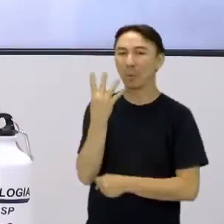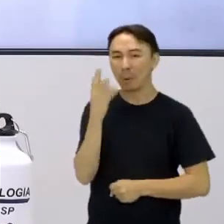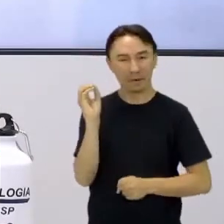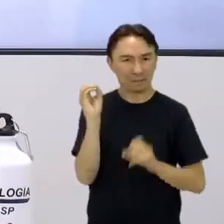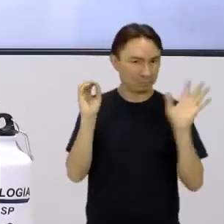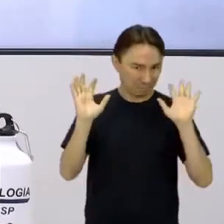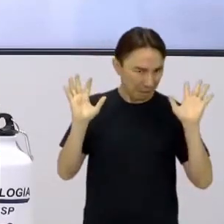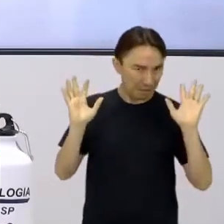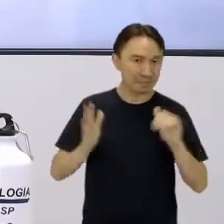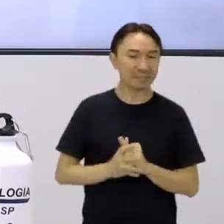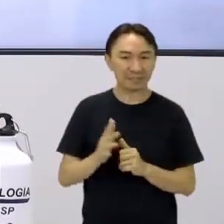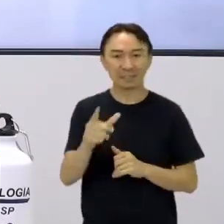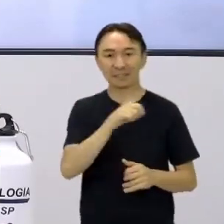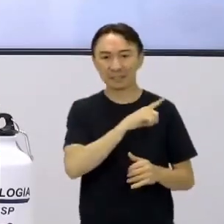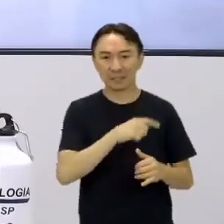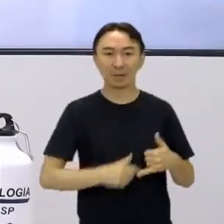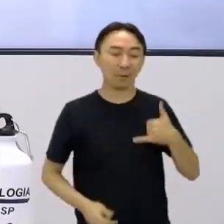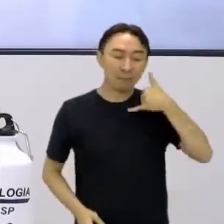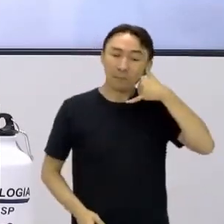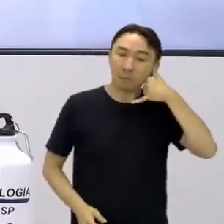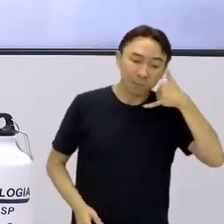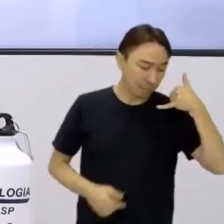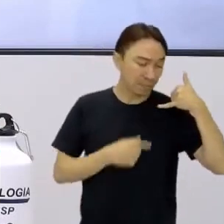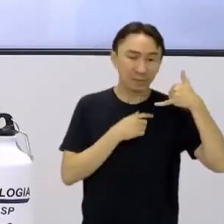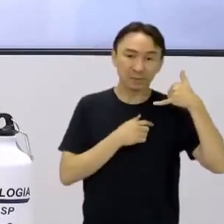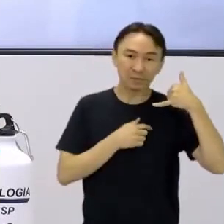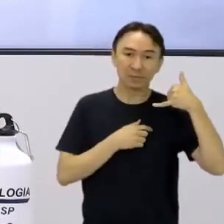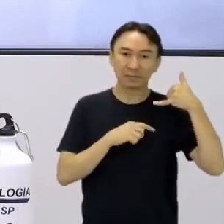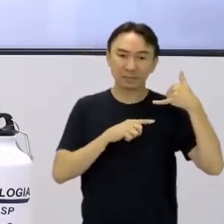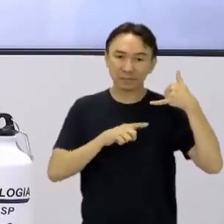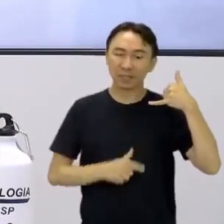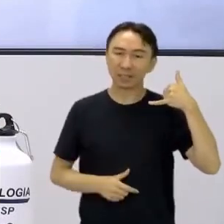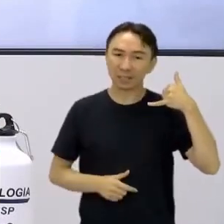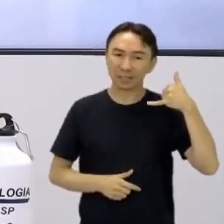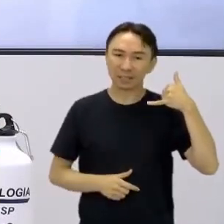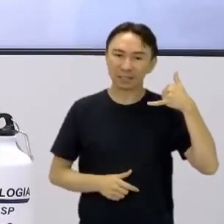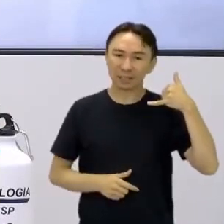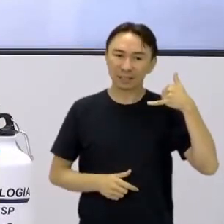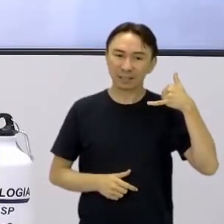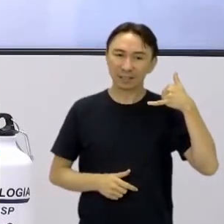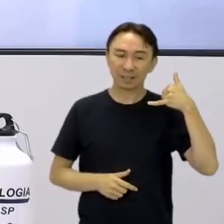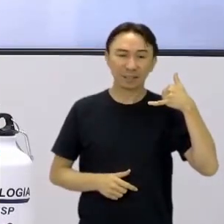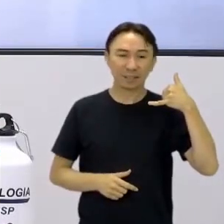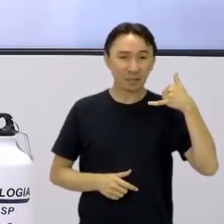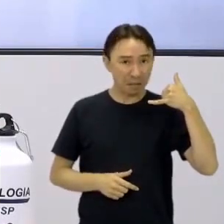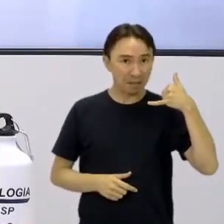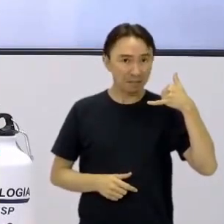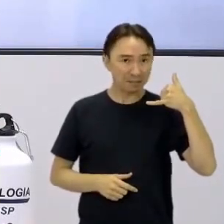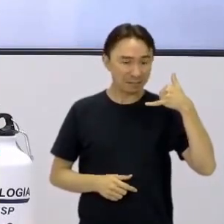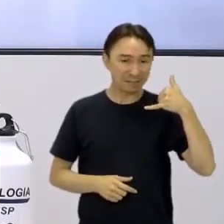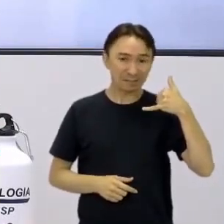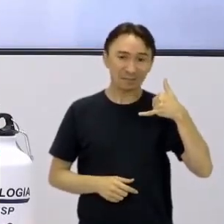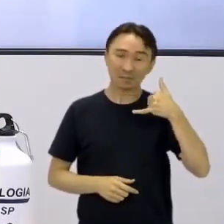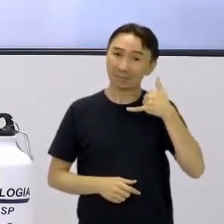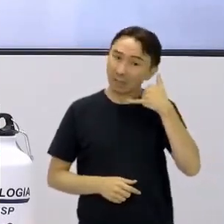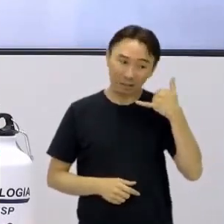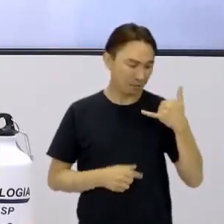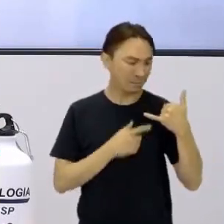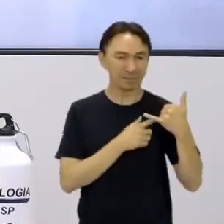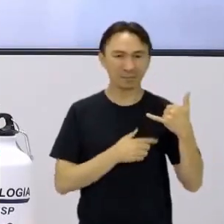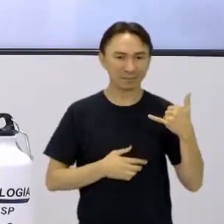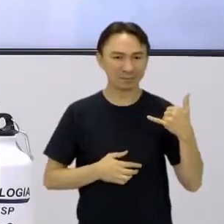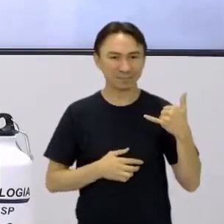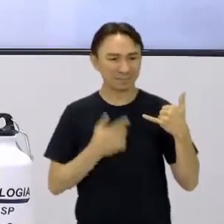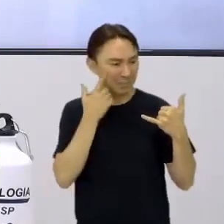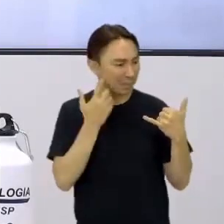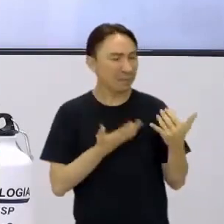telefone, né, ele seria desse tamanho, óbvio, mas a tela talvez fosse isso aqui só. Mas você teria um telefone desse, mas ele não